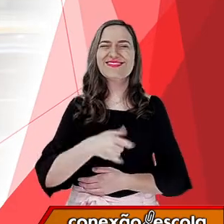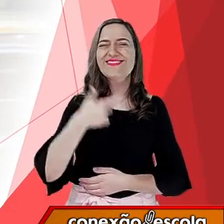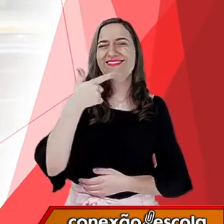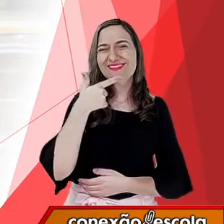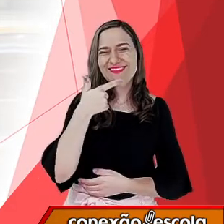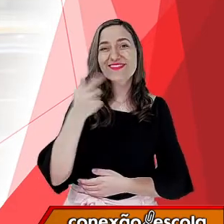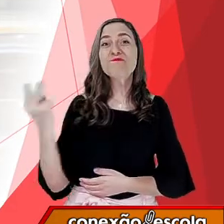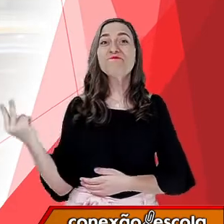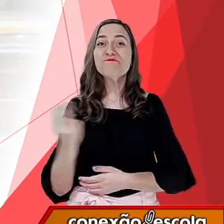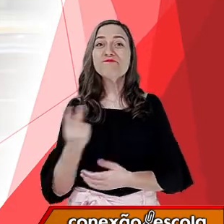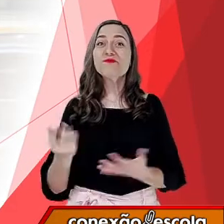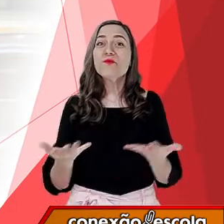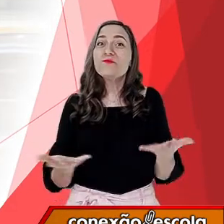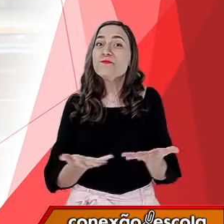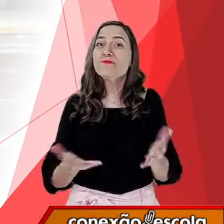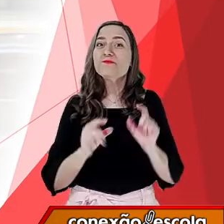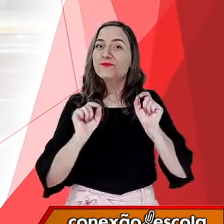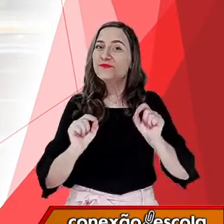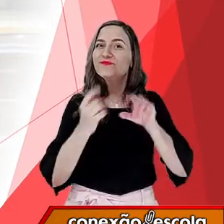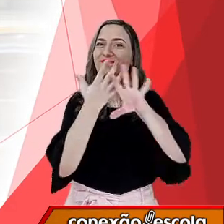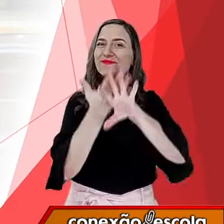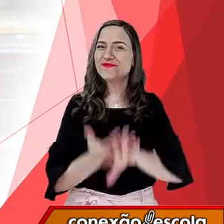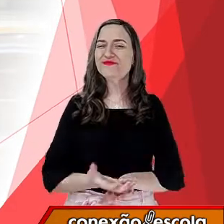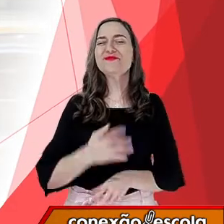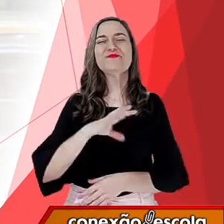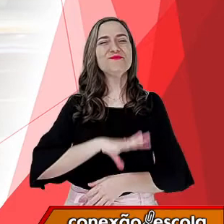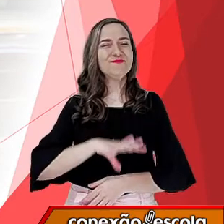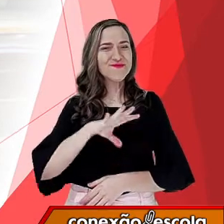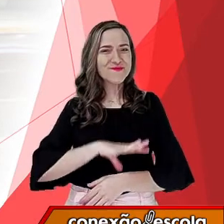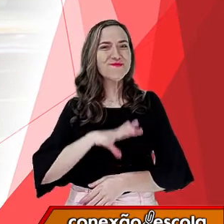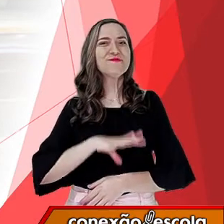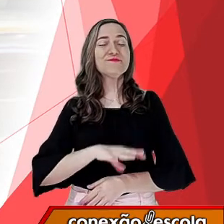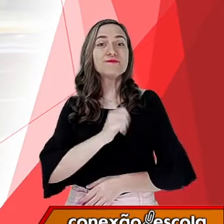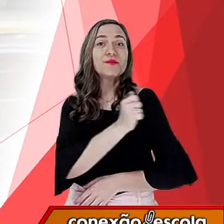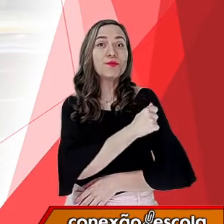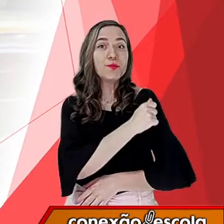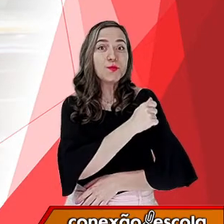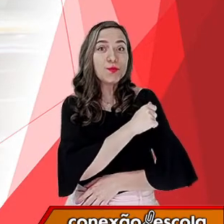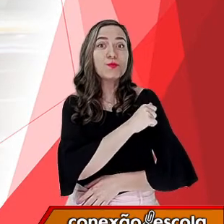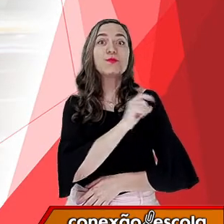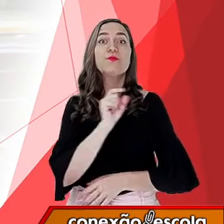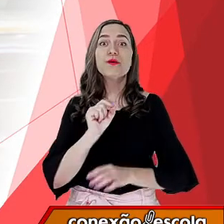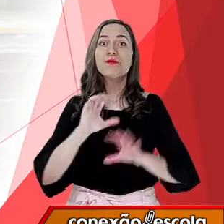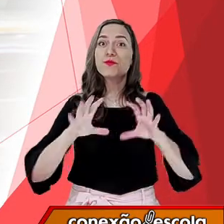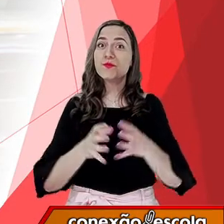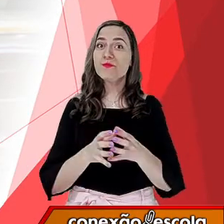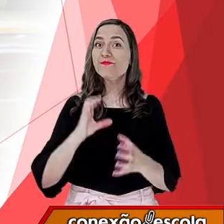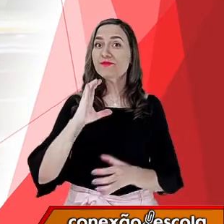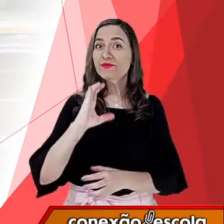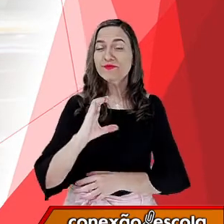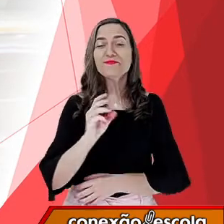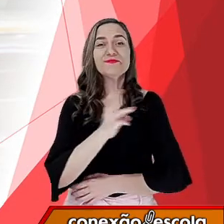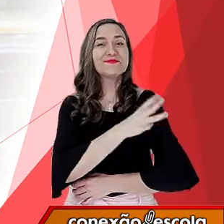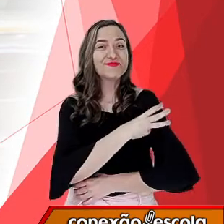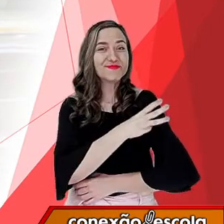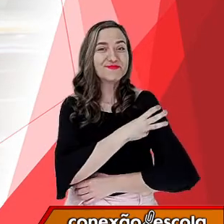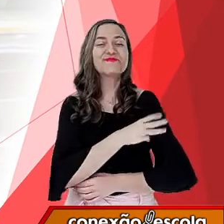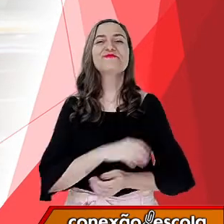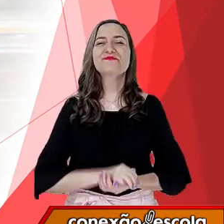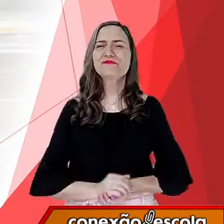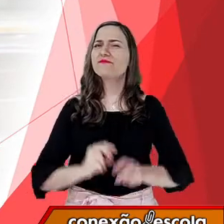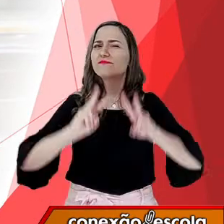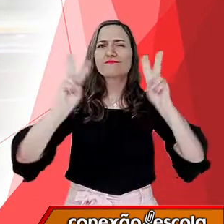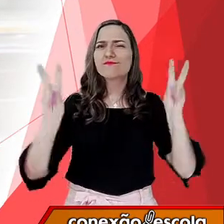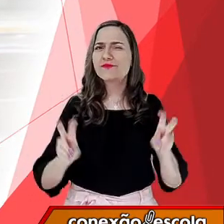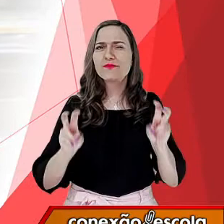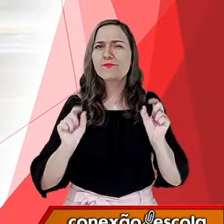Juntas estaremos na aula de língua portuguesa para os alunos do agrupamento C, terceiro ano, com o